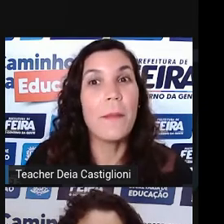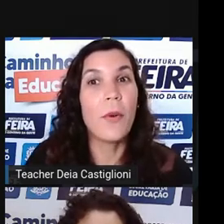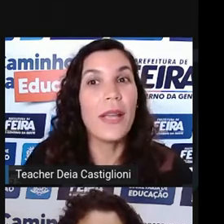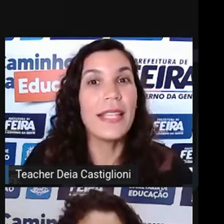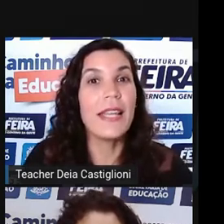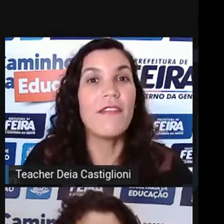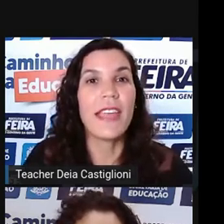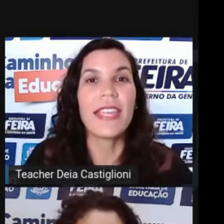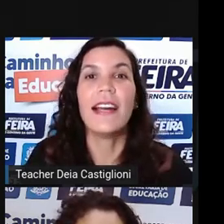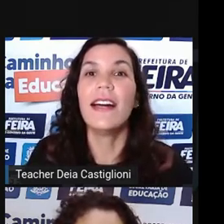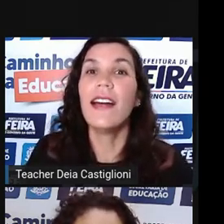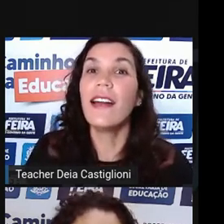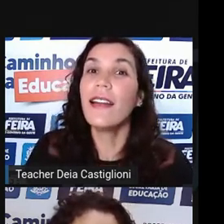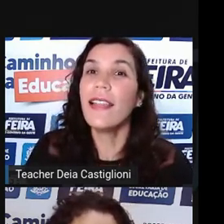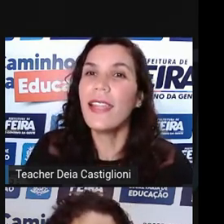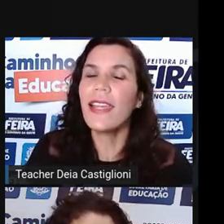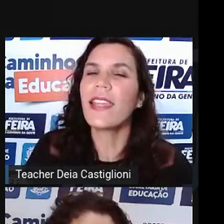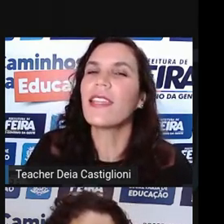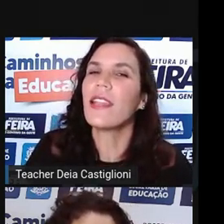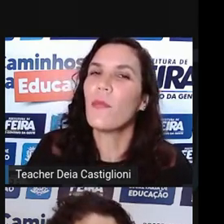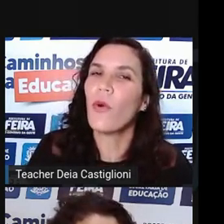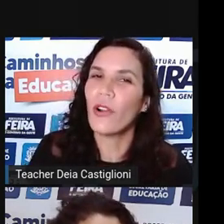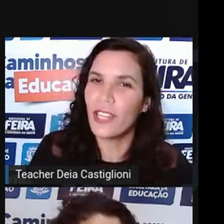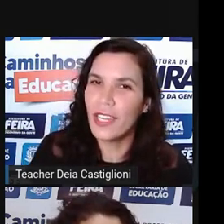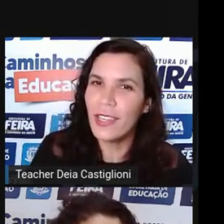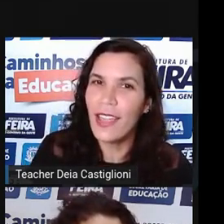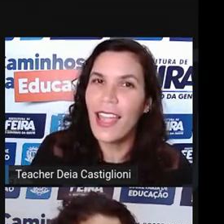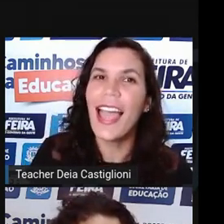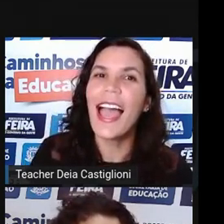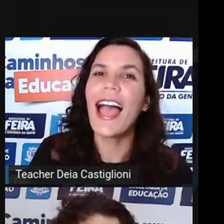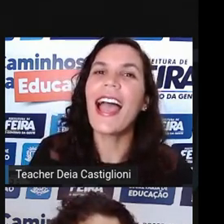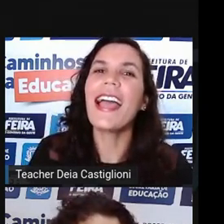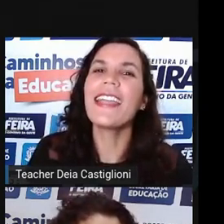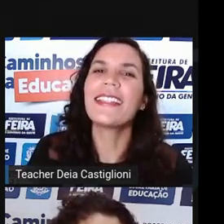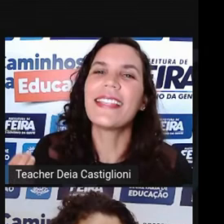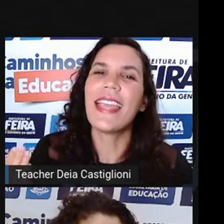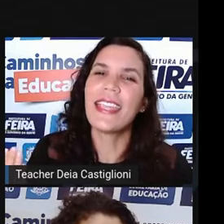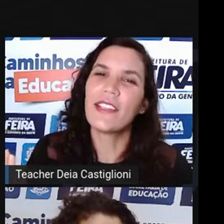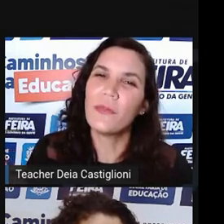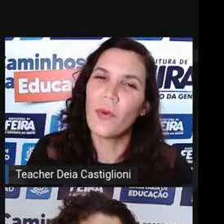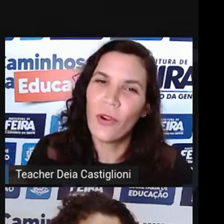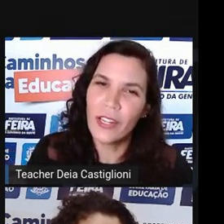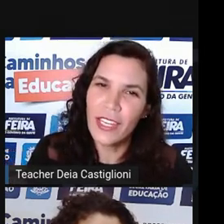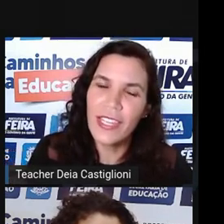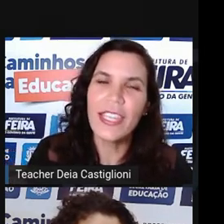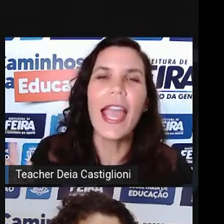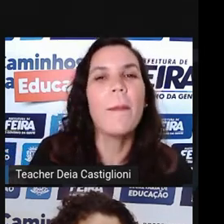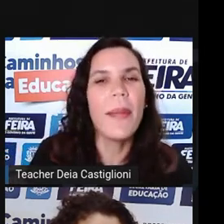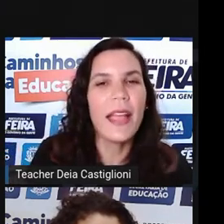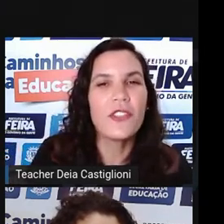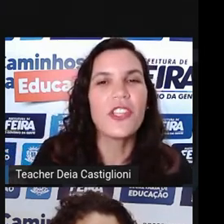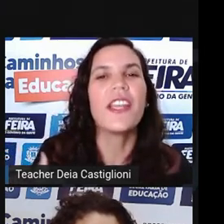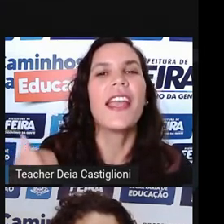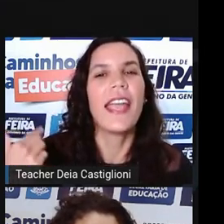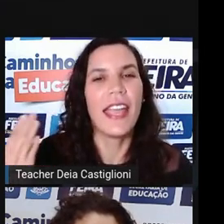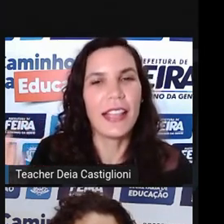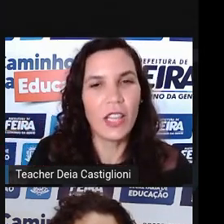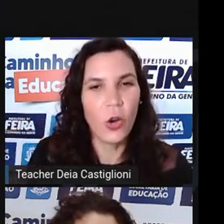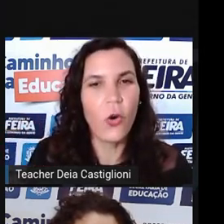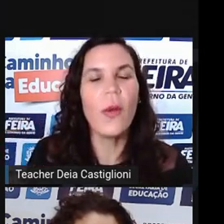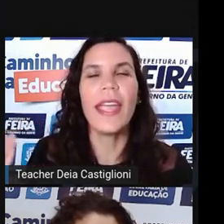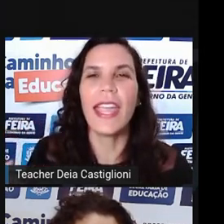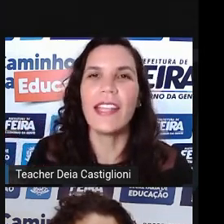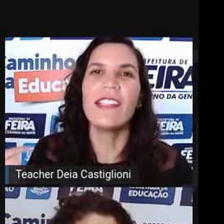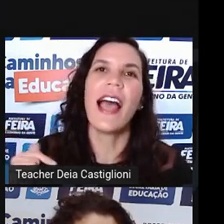Aí depois ele vem early in the morning. I say good morning. E repete.